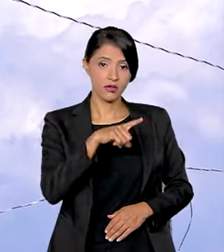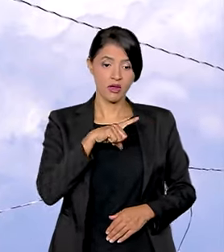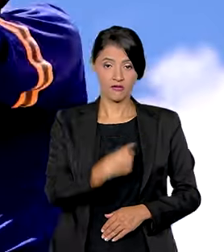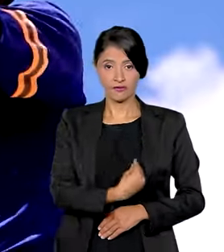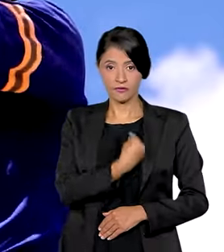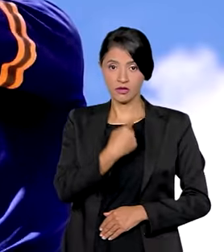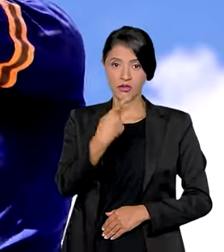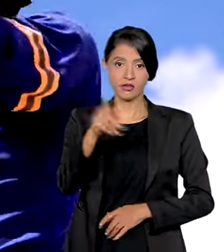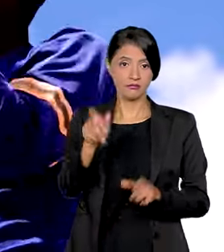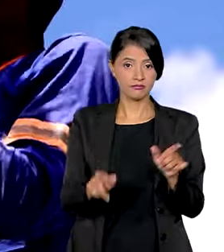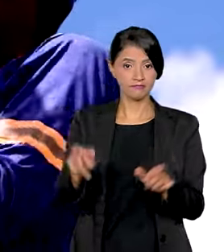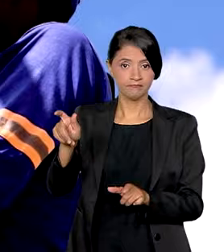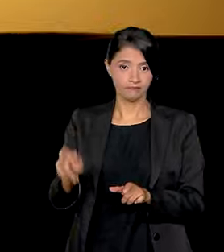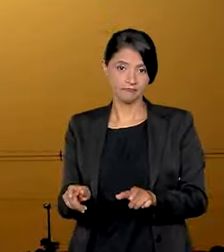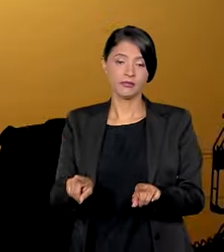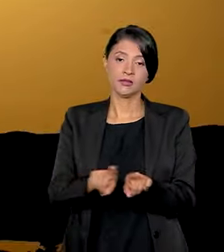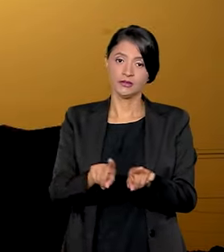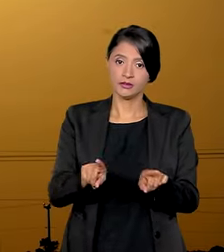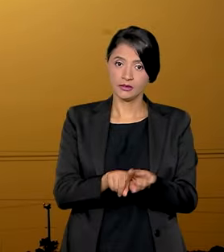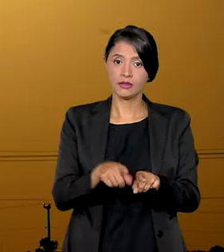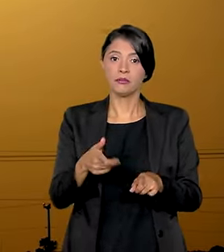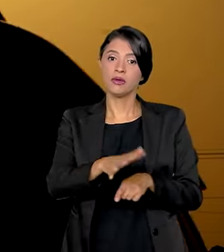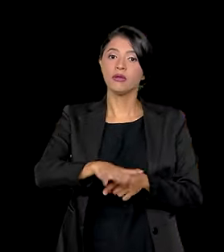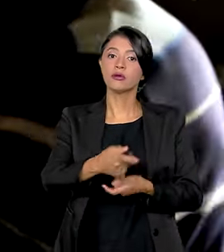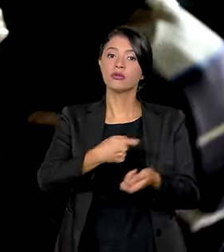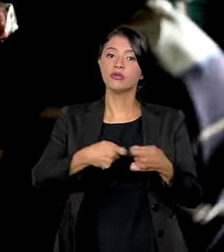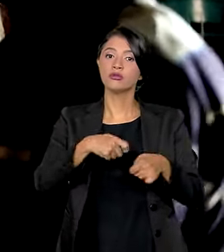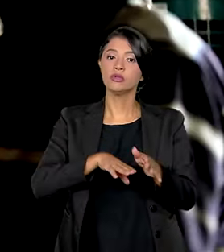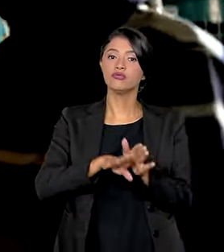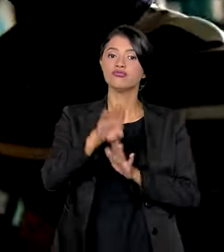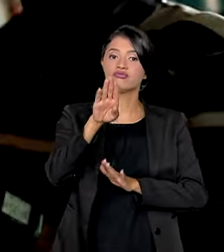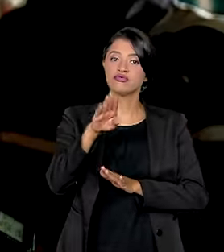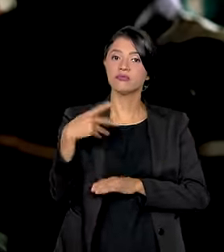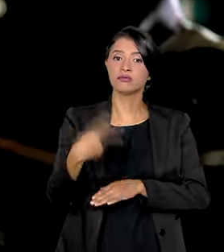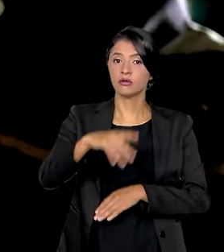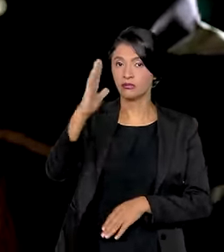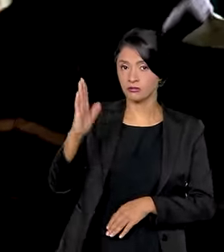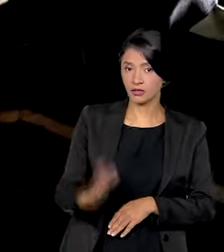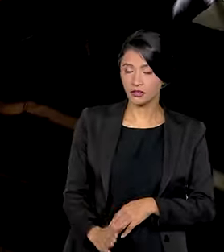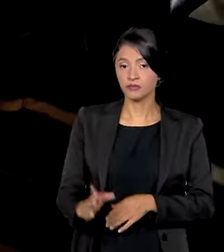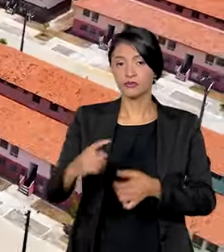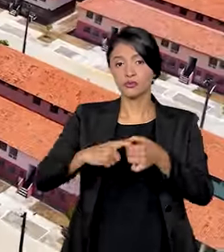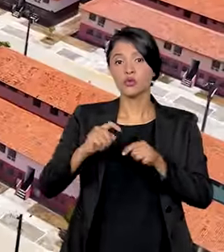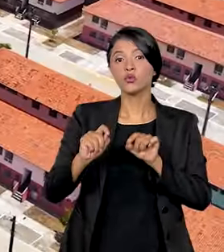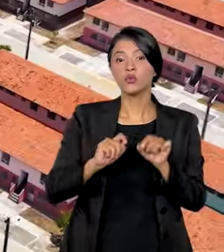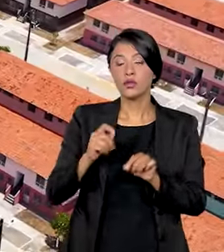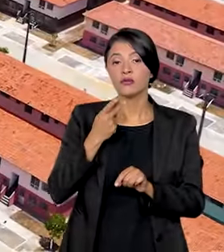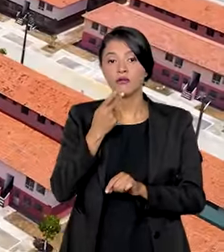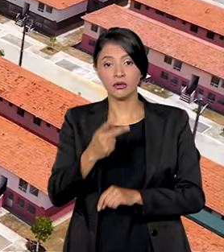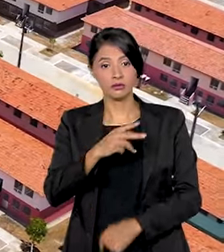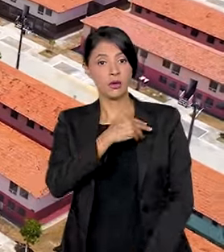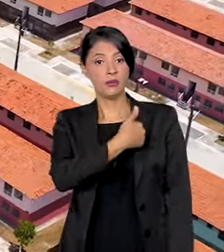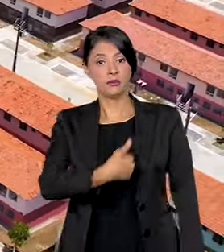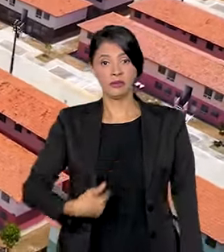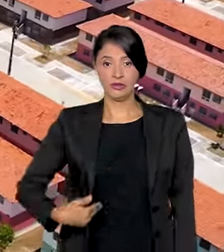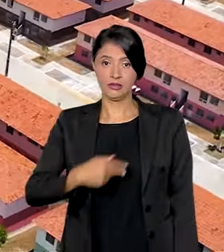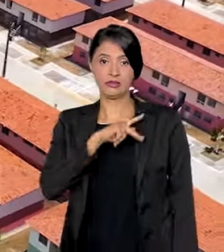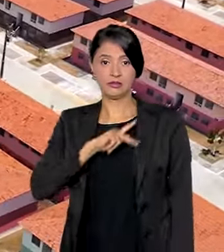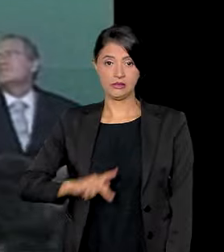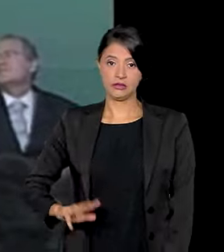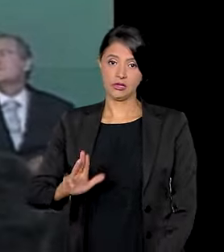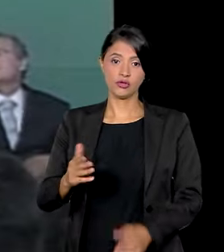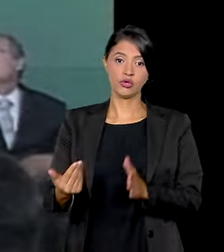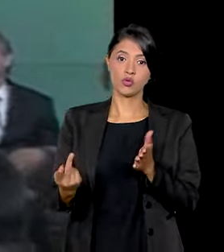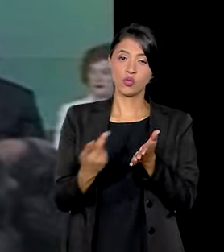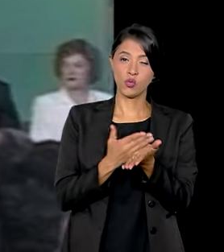Melhorar a condição de vida das pessoas e ainda movimentar a economia do país. Retomando que o presidente Lula